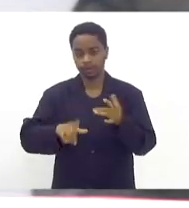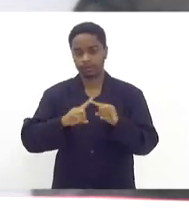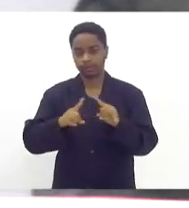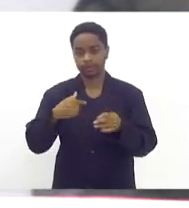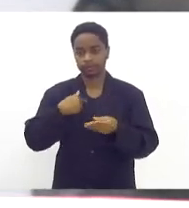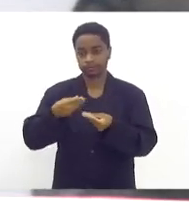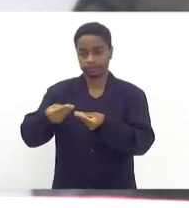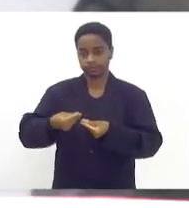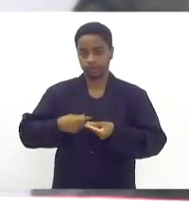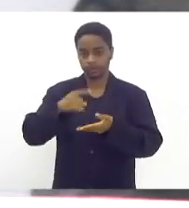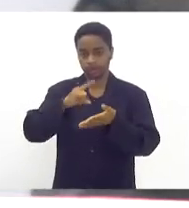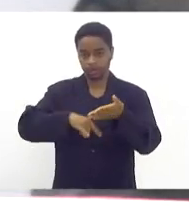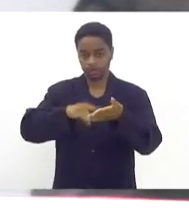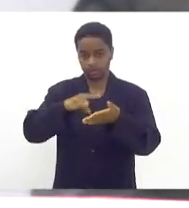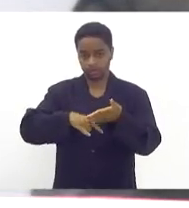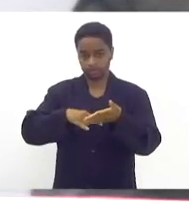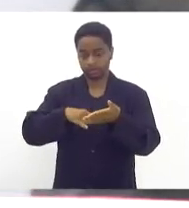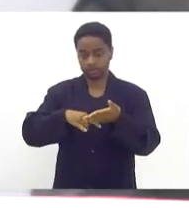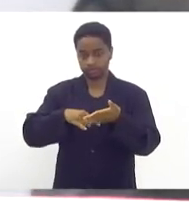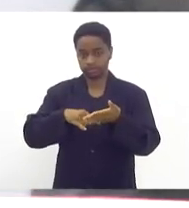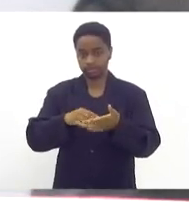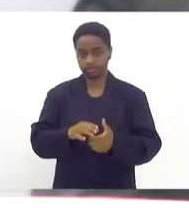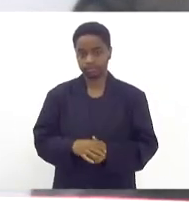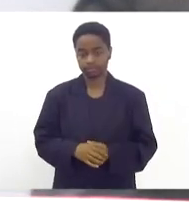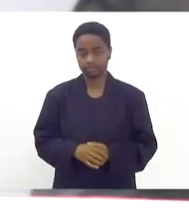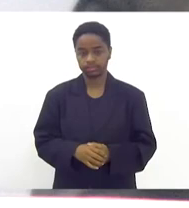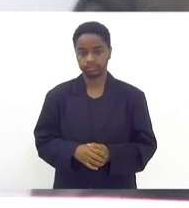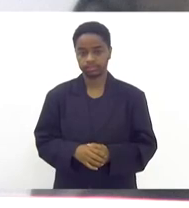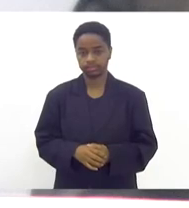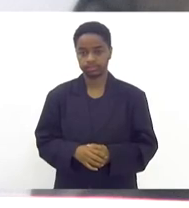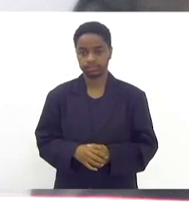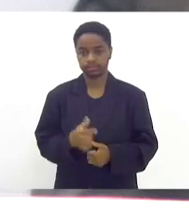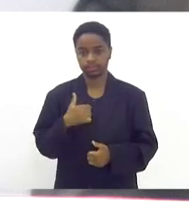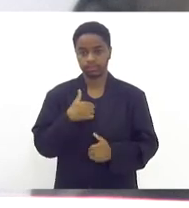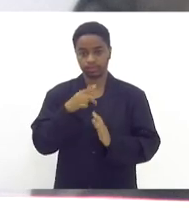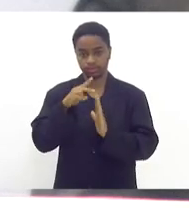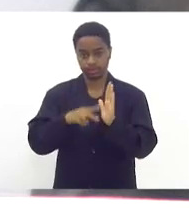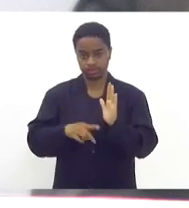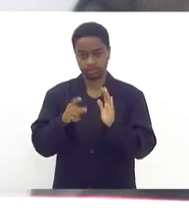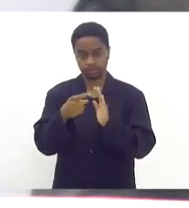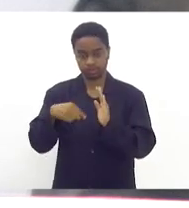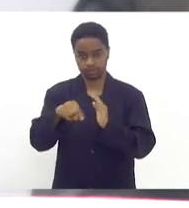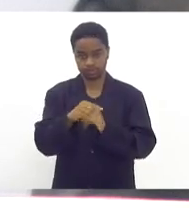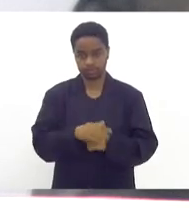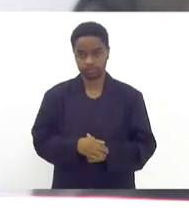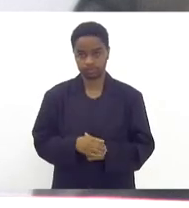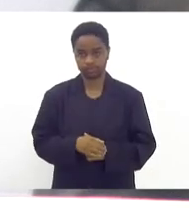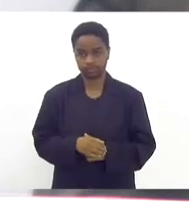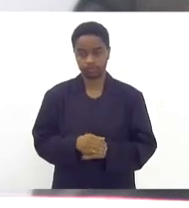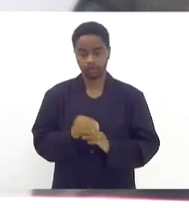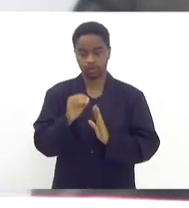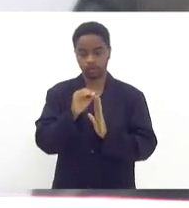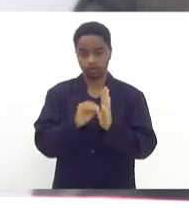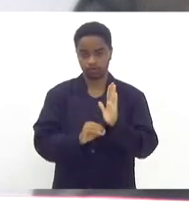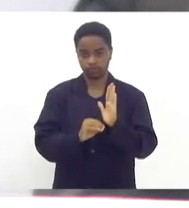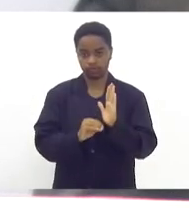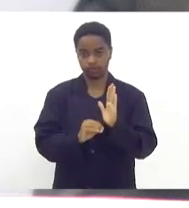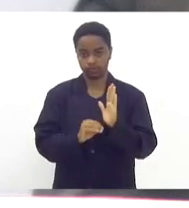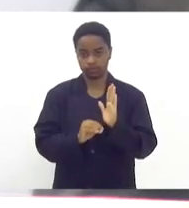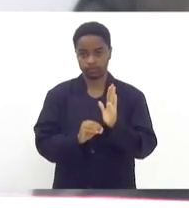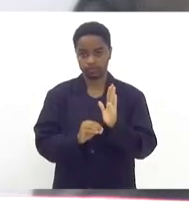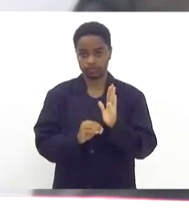recebi um ofício aqui direcionado ao meu gabinete eu queria ler aqui um trecho para vocês o Ofício ah